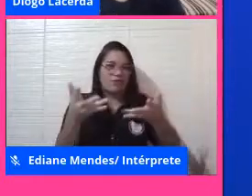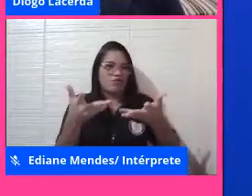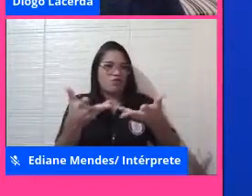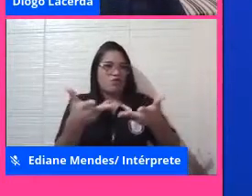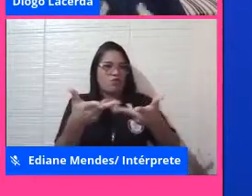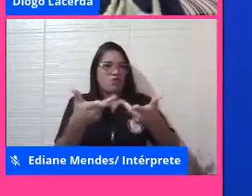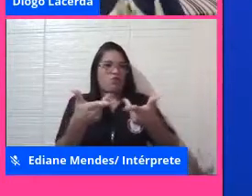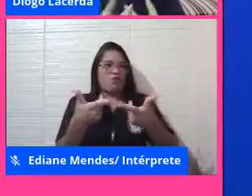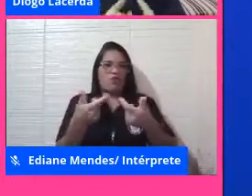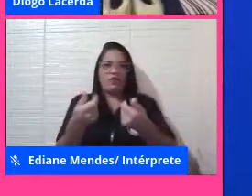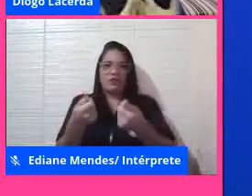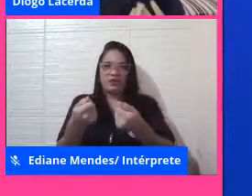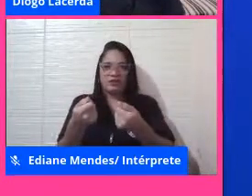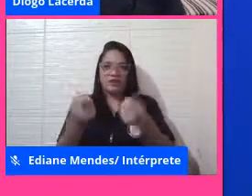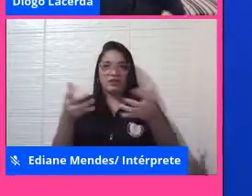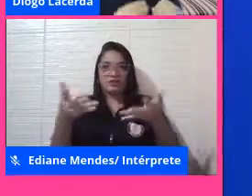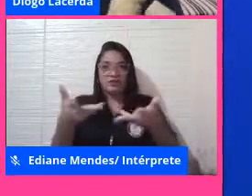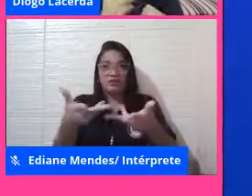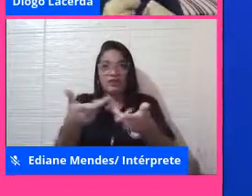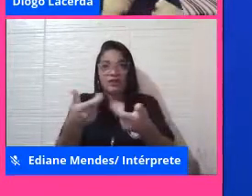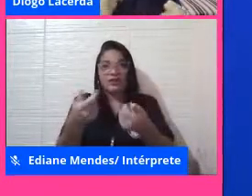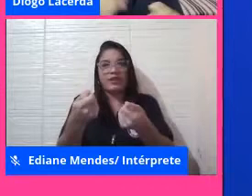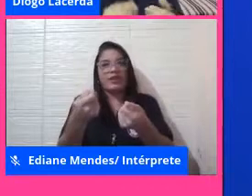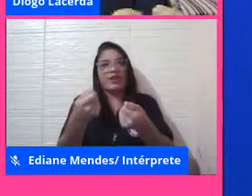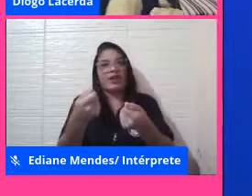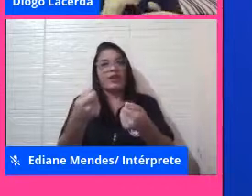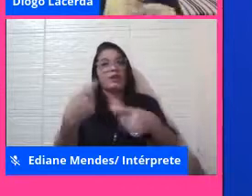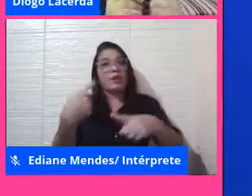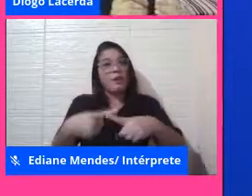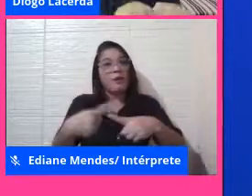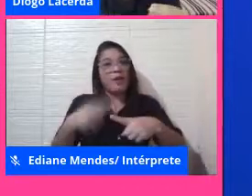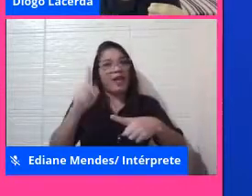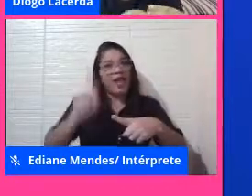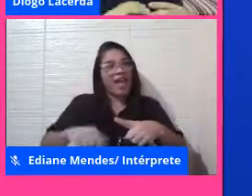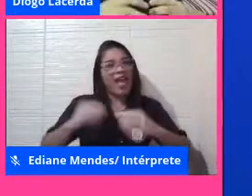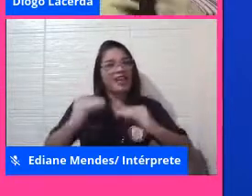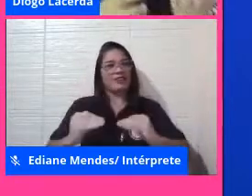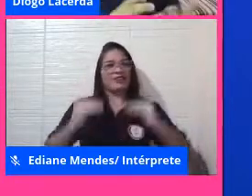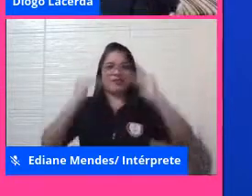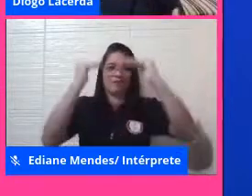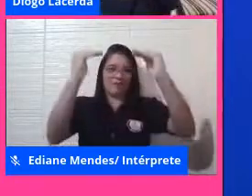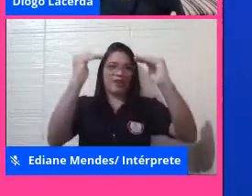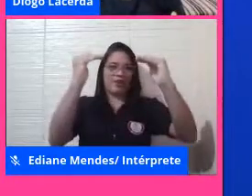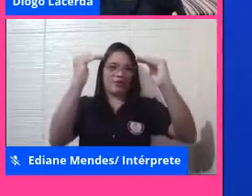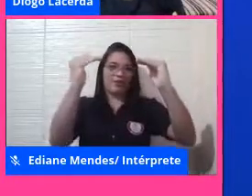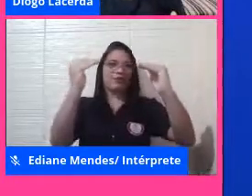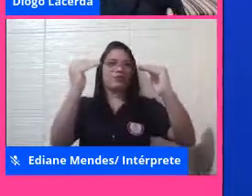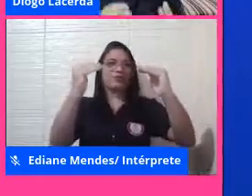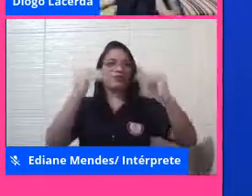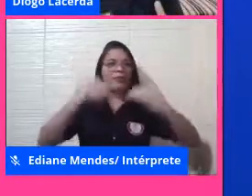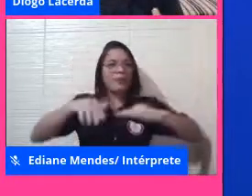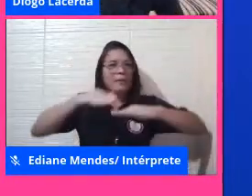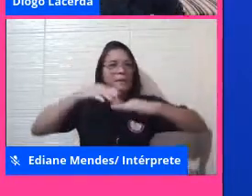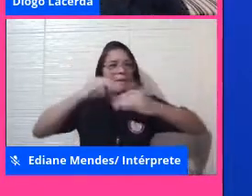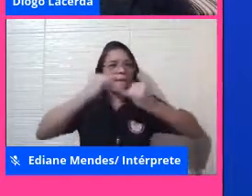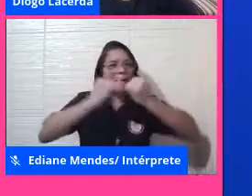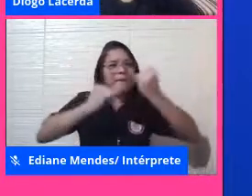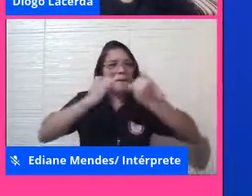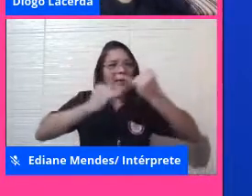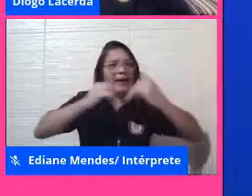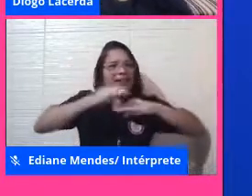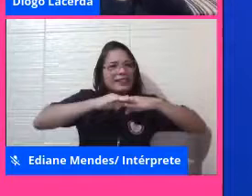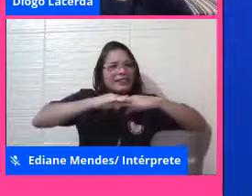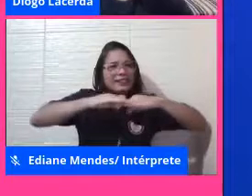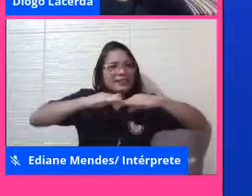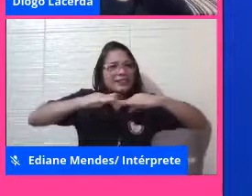de resina, ela tem uma qualidade muito superior, ela tem os detalhes, a camada dela fica igual a de produto final.